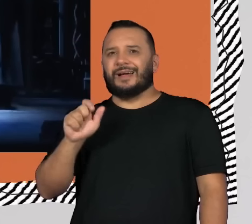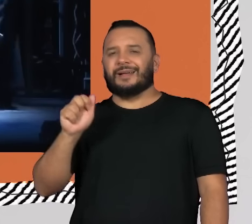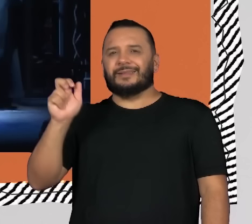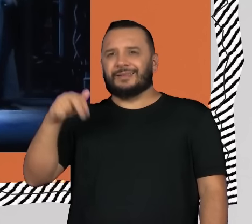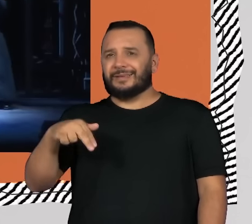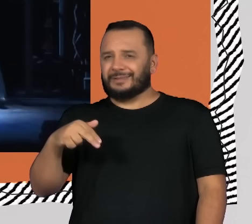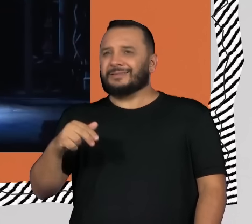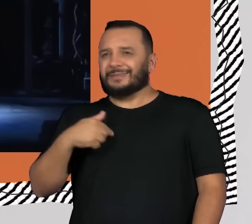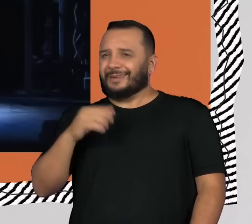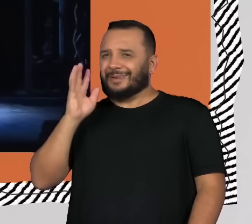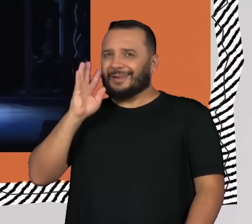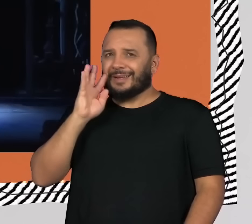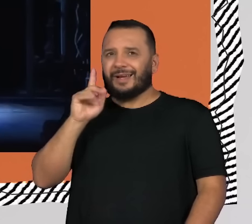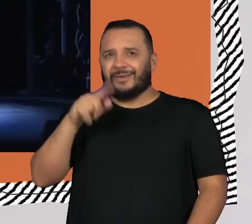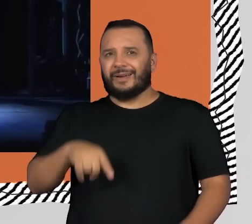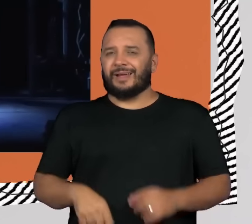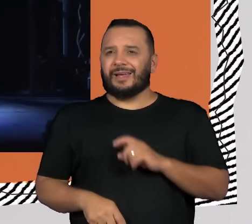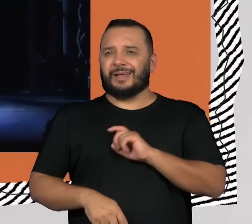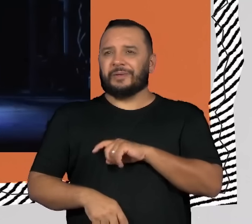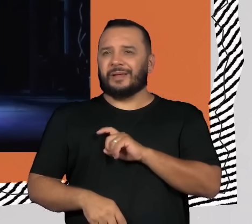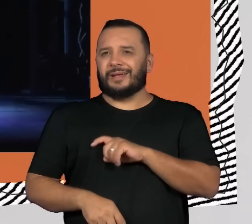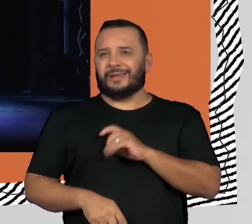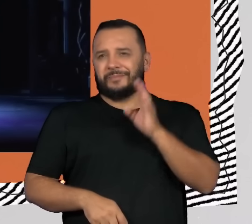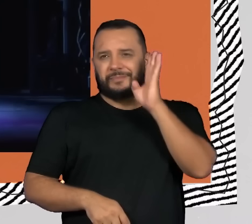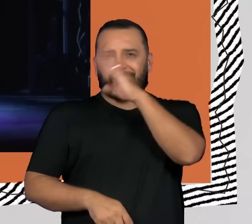é ser do mal.